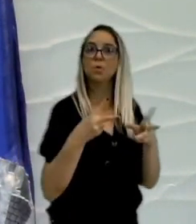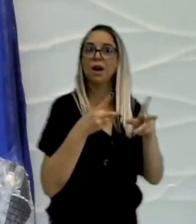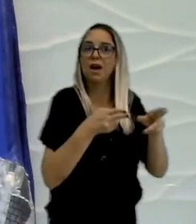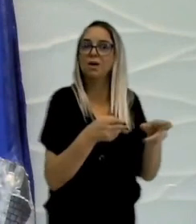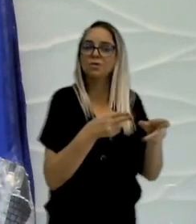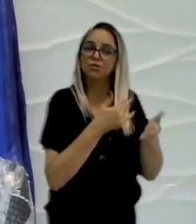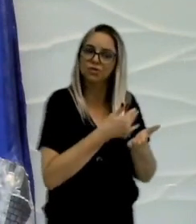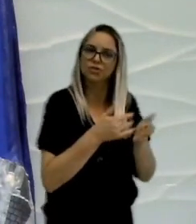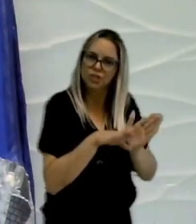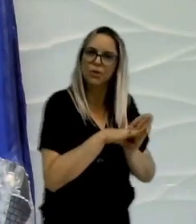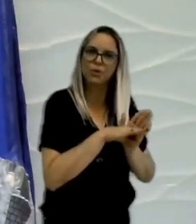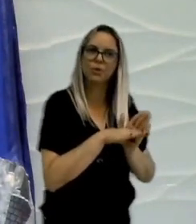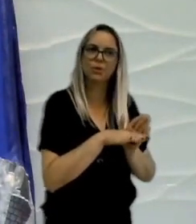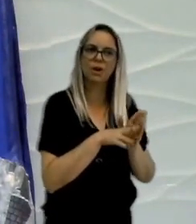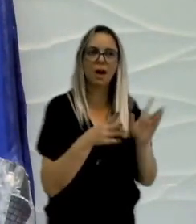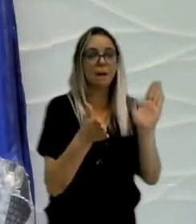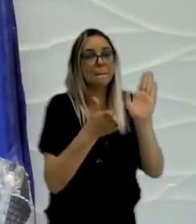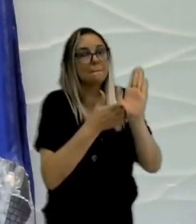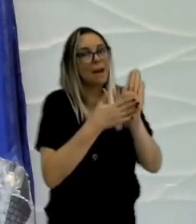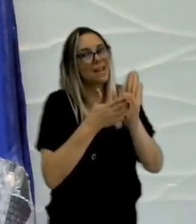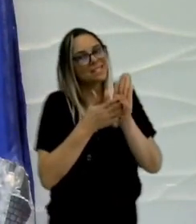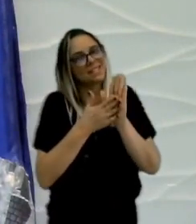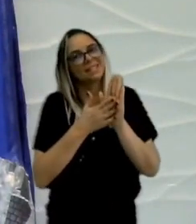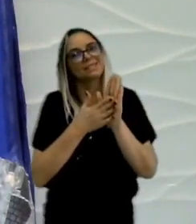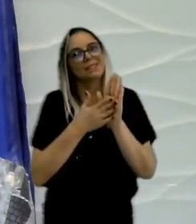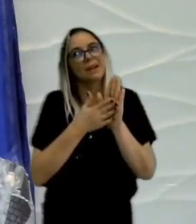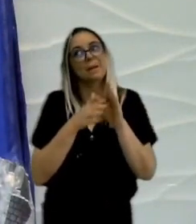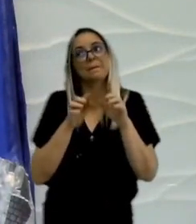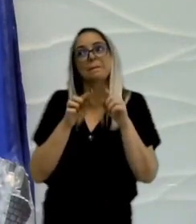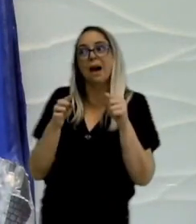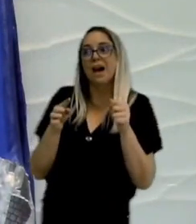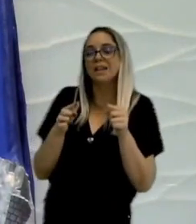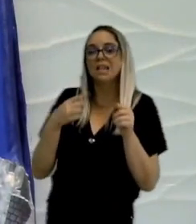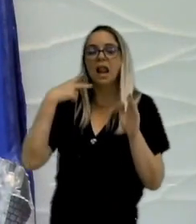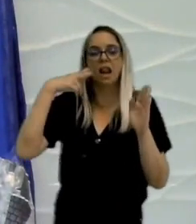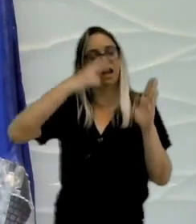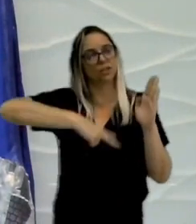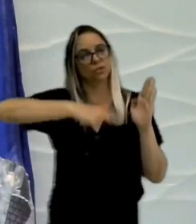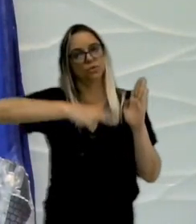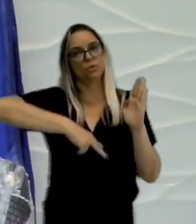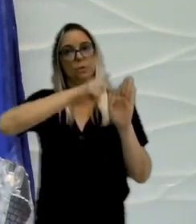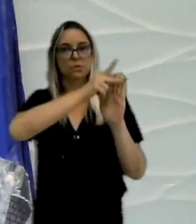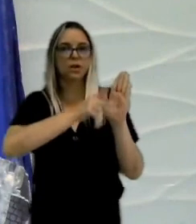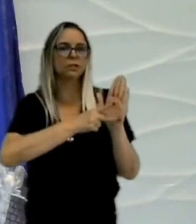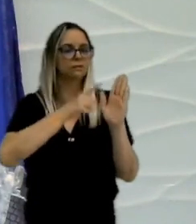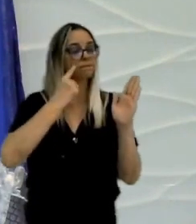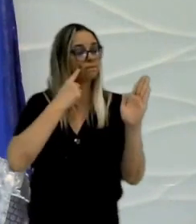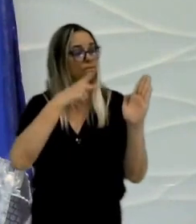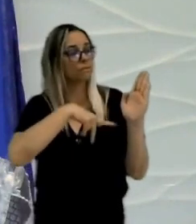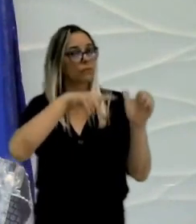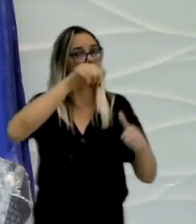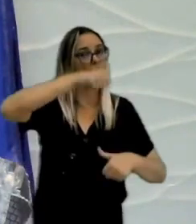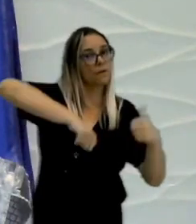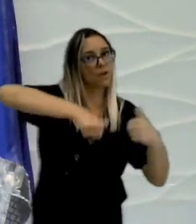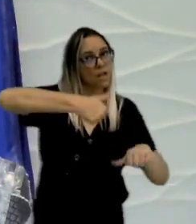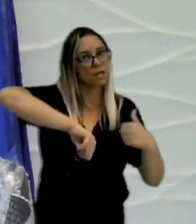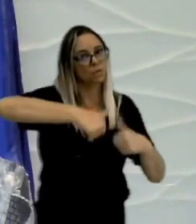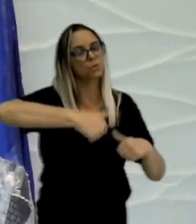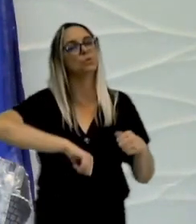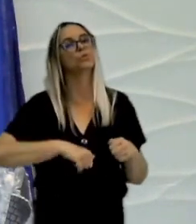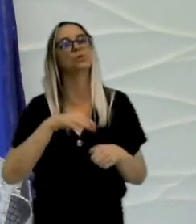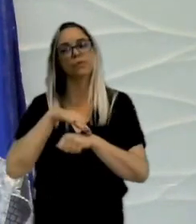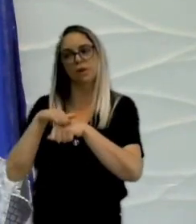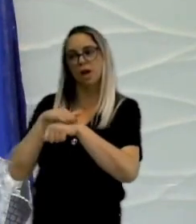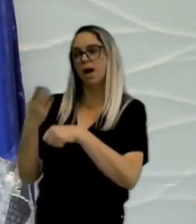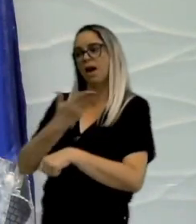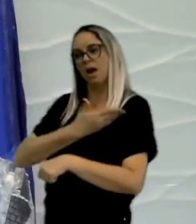se reunir e emitiria o parecer. Diante disso, lendo o projeto e analisando e conversando com amigos e